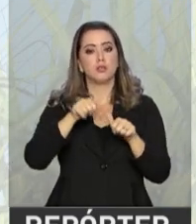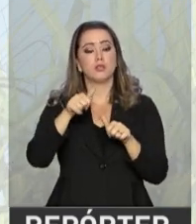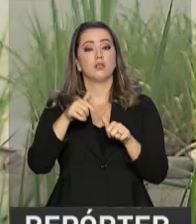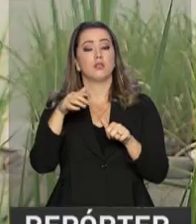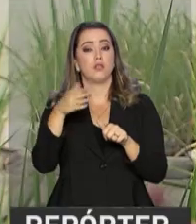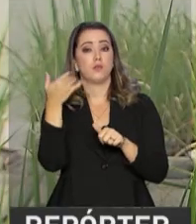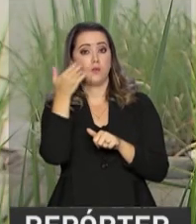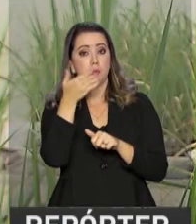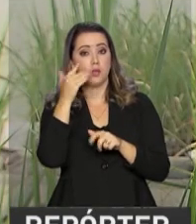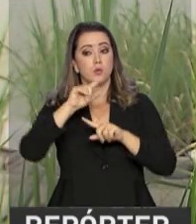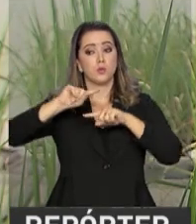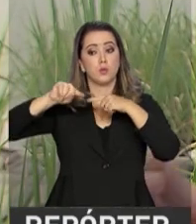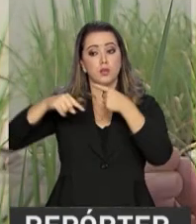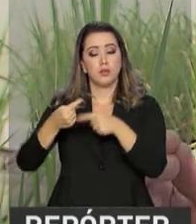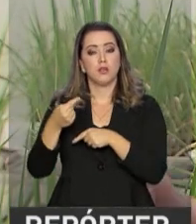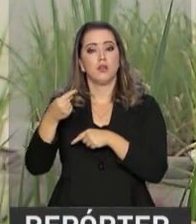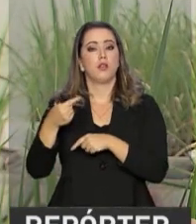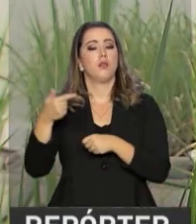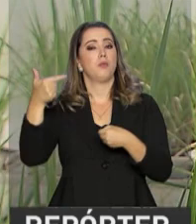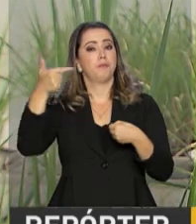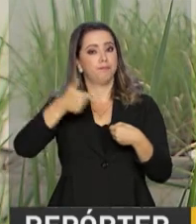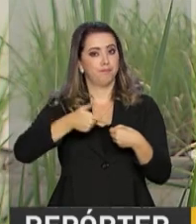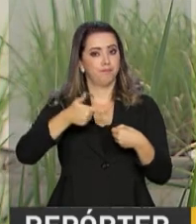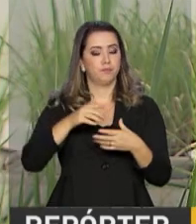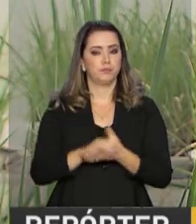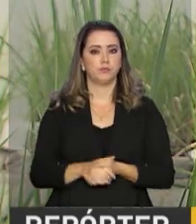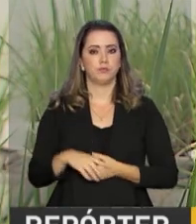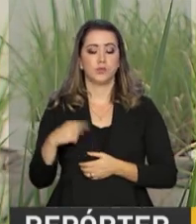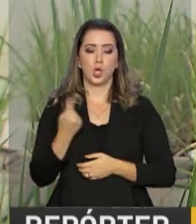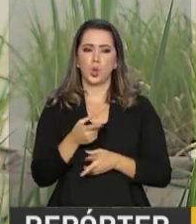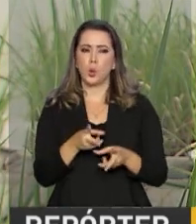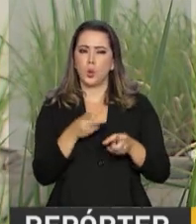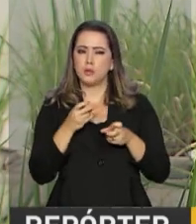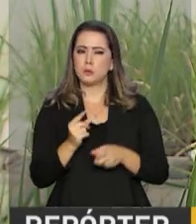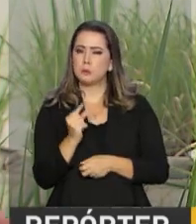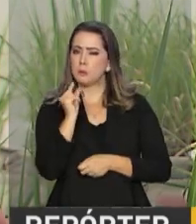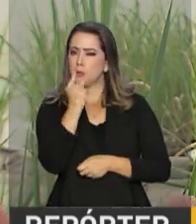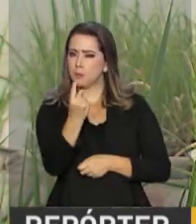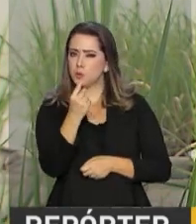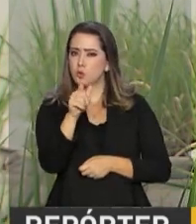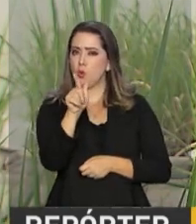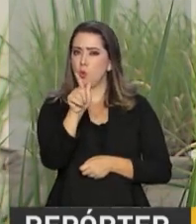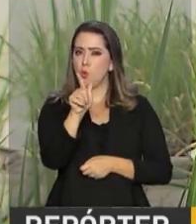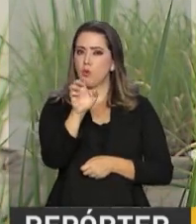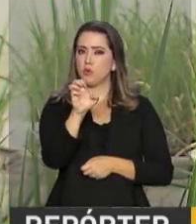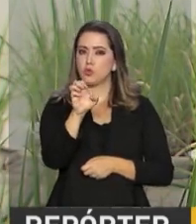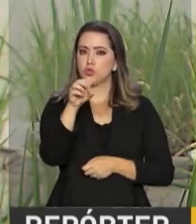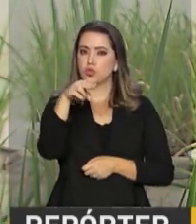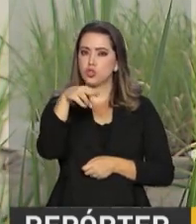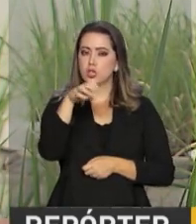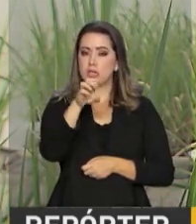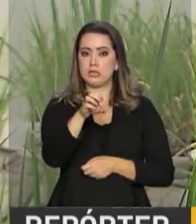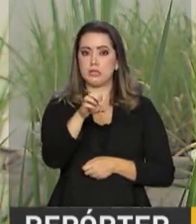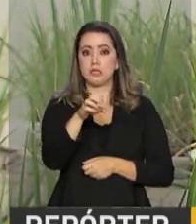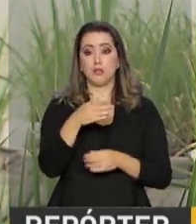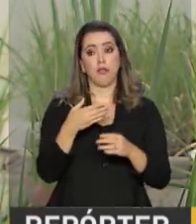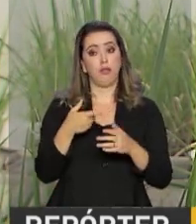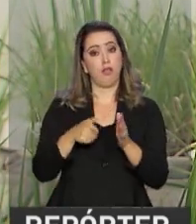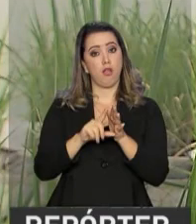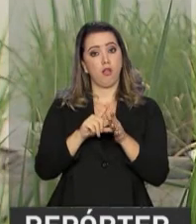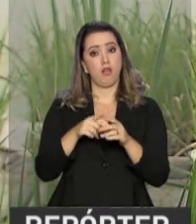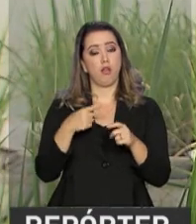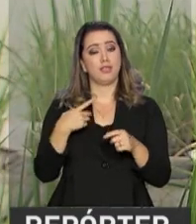nós identificamos é um gene que é fazer com que essa biomassa ficasse mais difícil de acessar